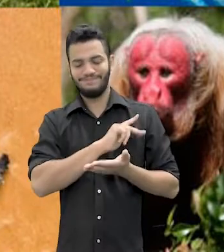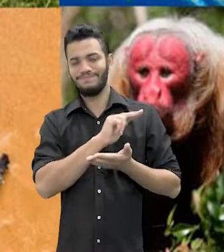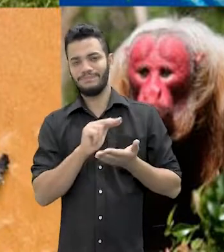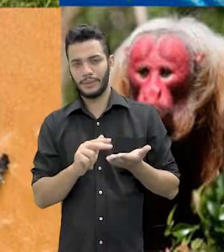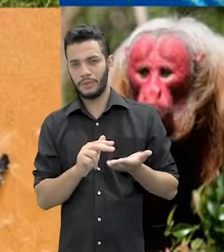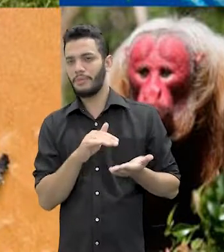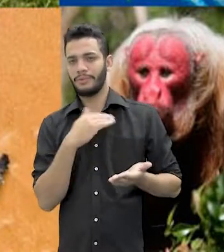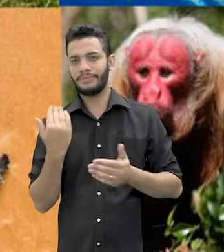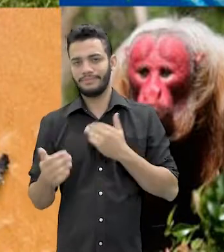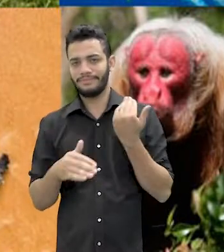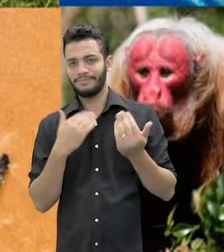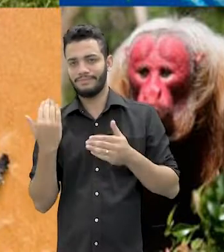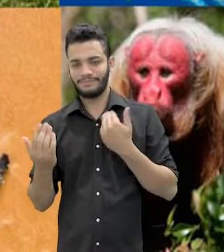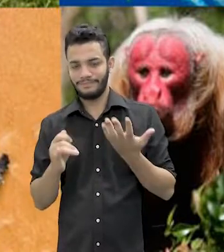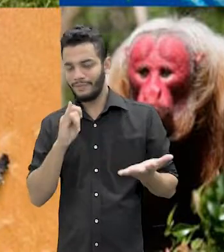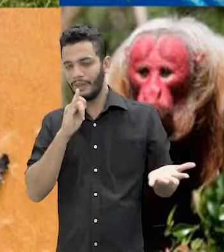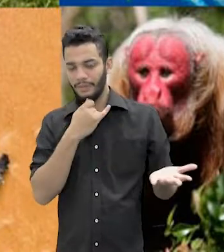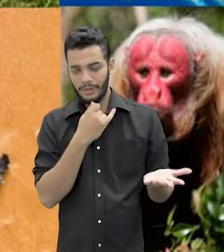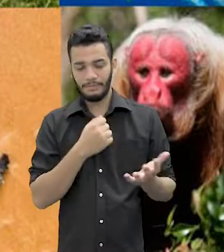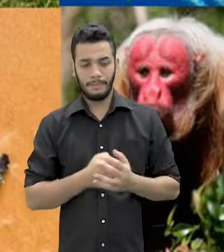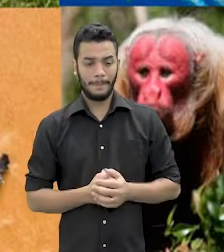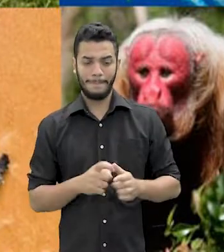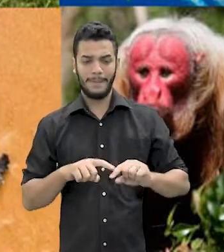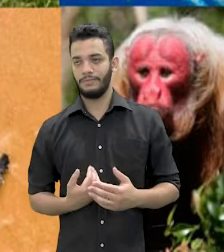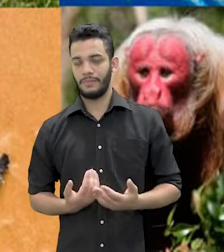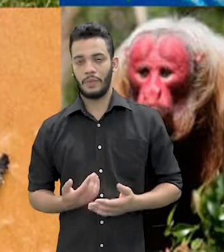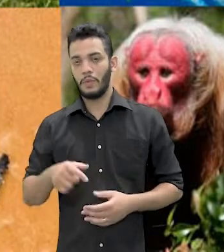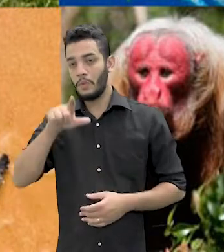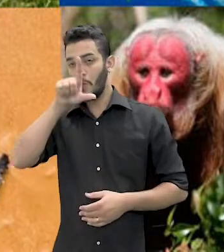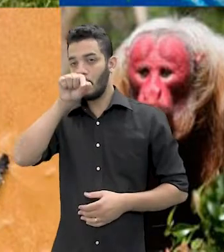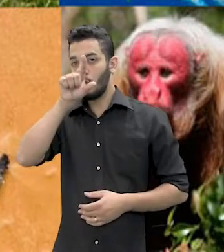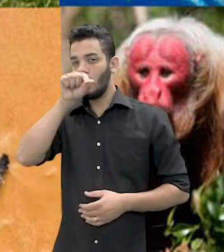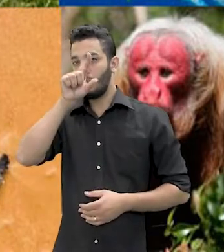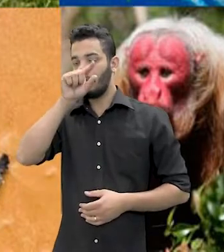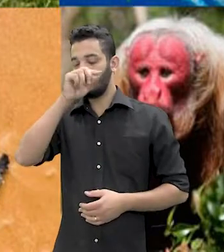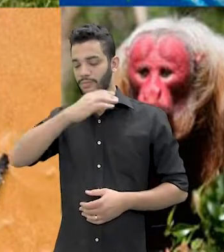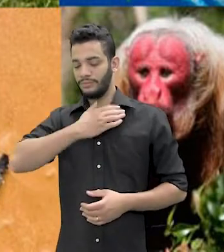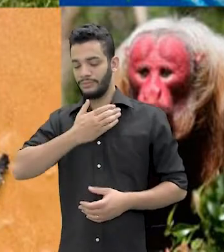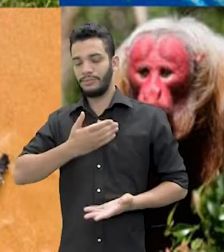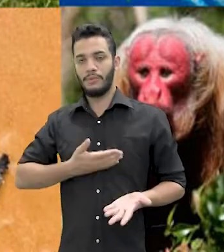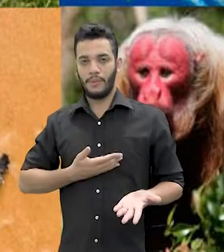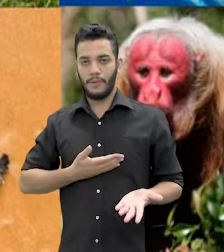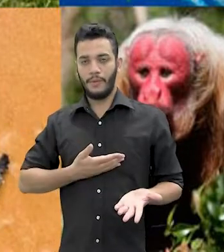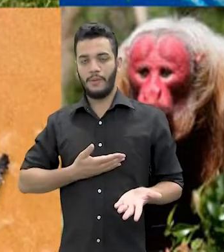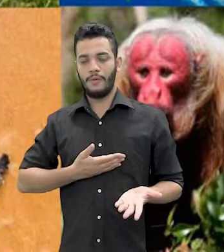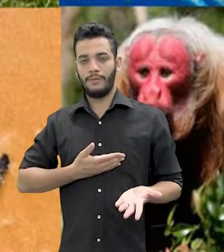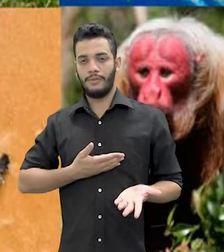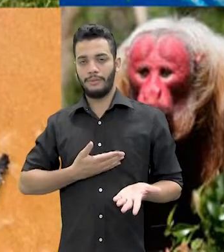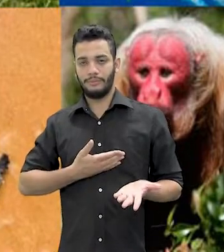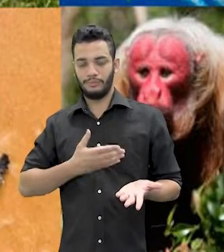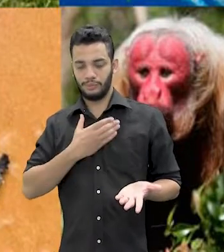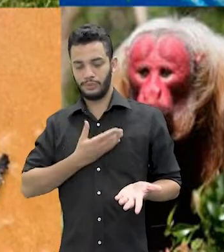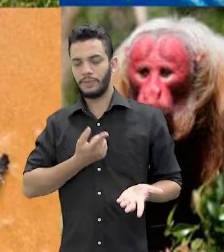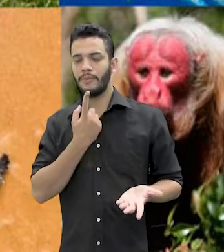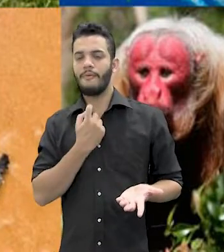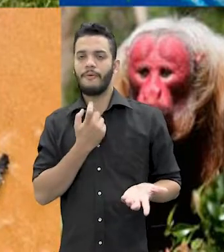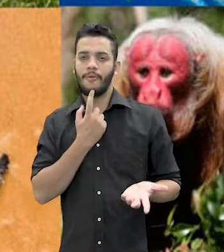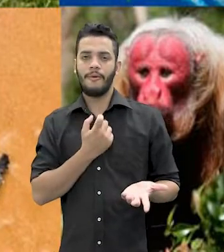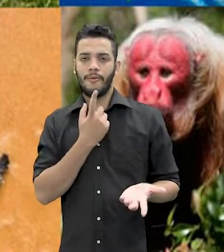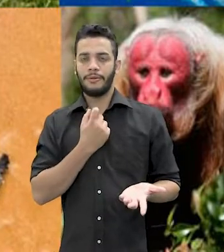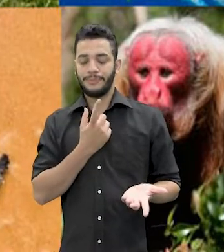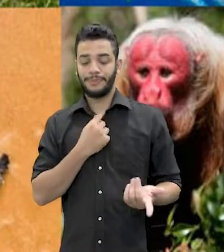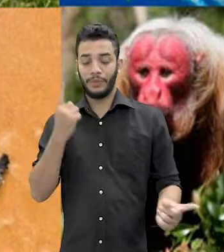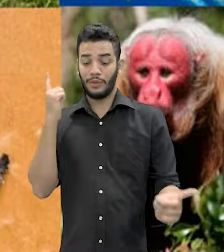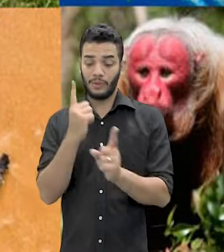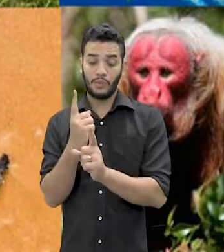Agora, o que cada um deles representava em nosso habitat? O passarinho peito vermelho grande, por exemplo, é uma ave que se